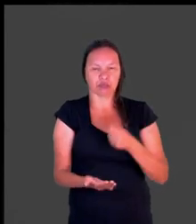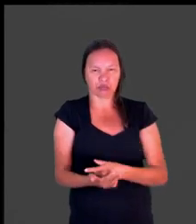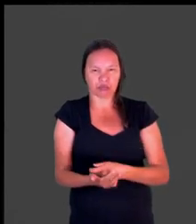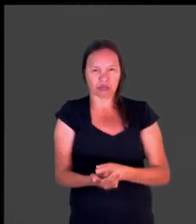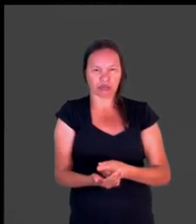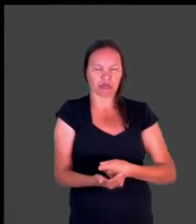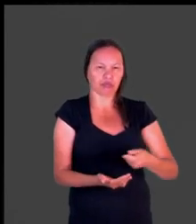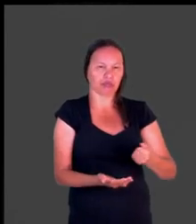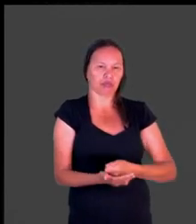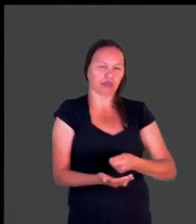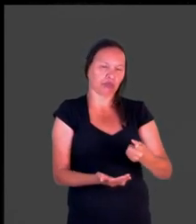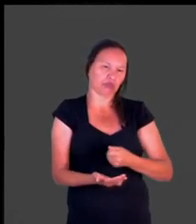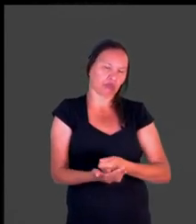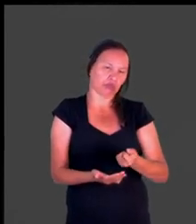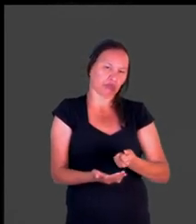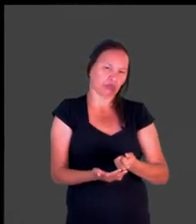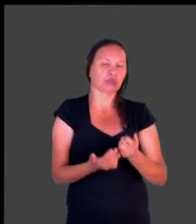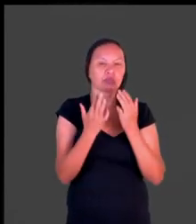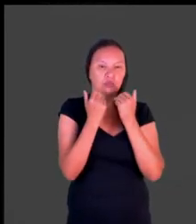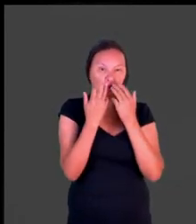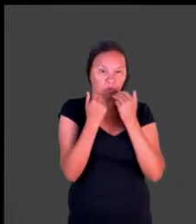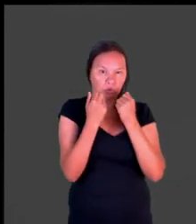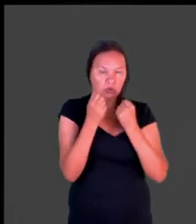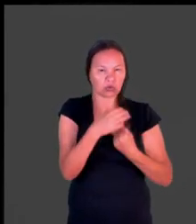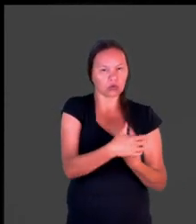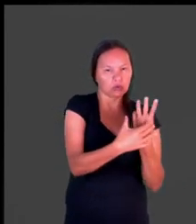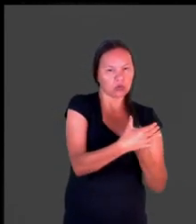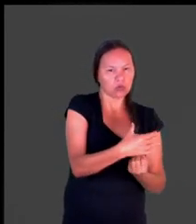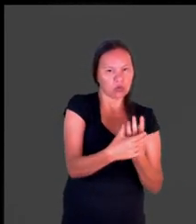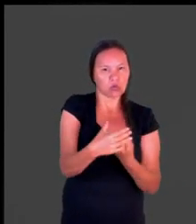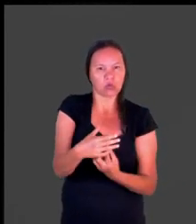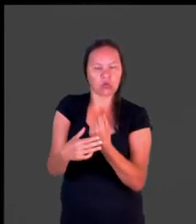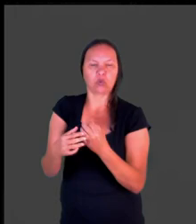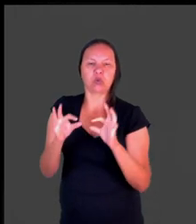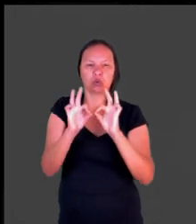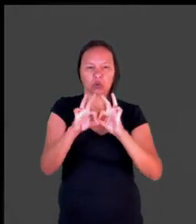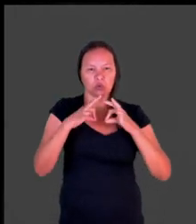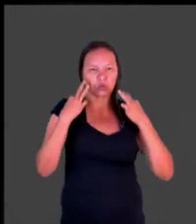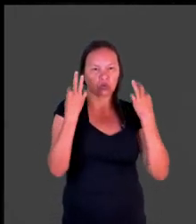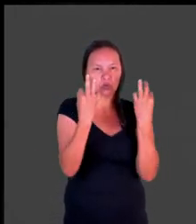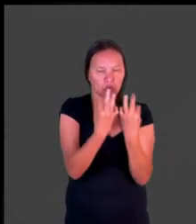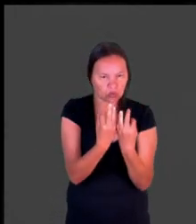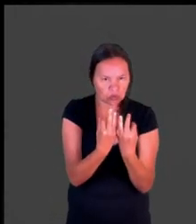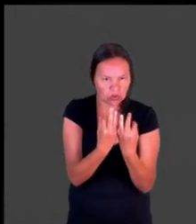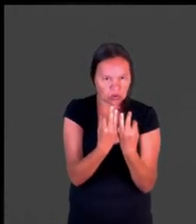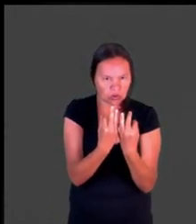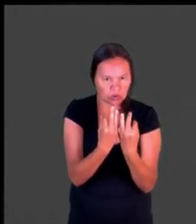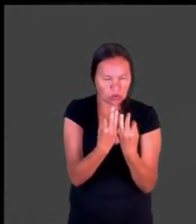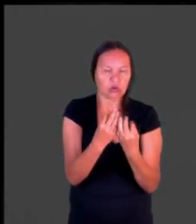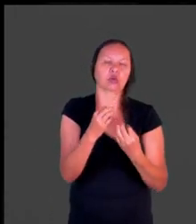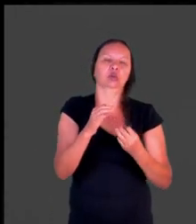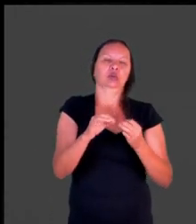de kits de alimentos da agricultura familiar para as famílias dos Estudantes durante o período da